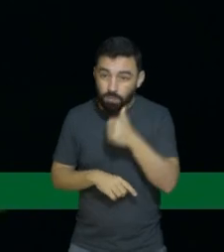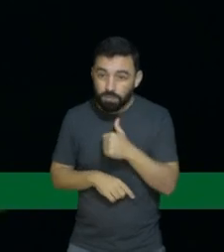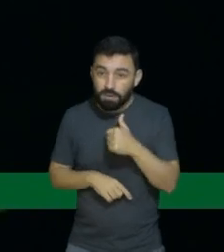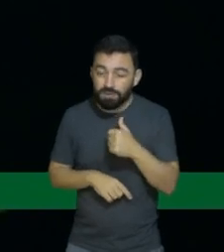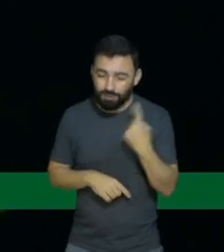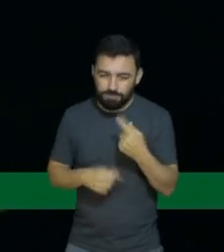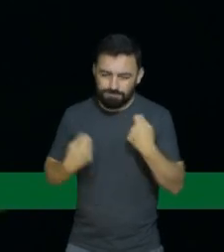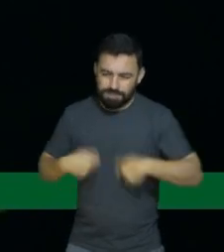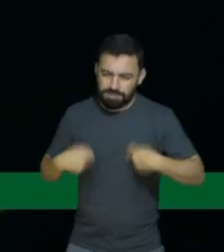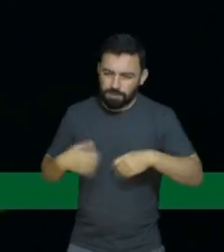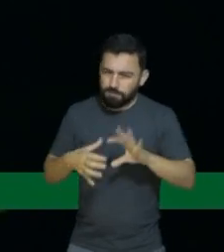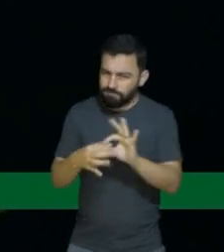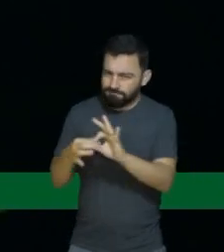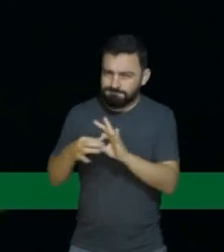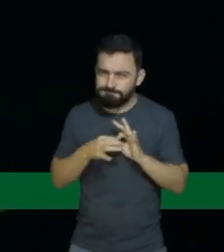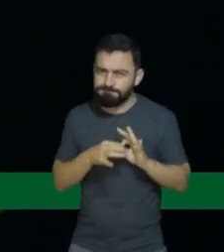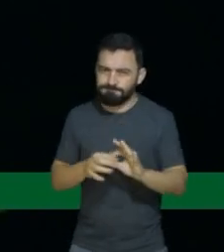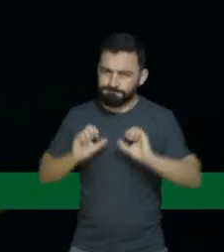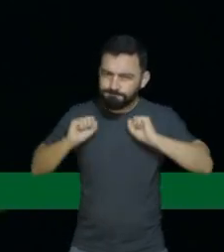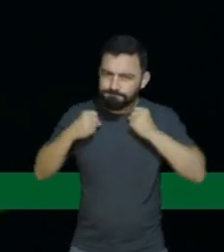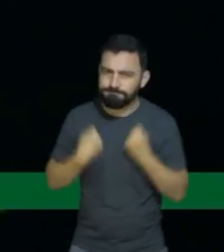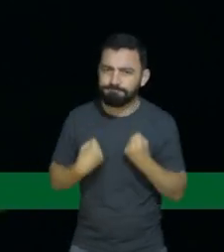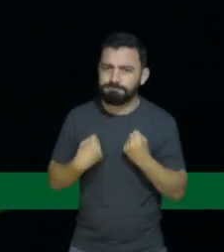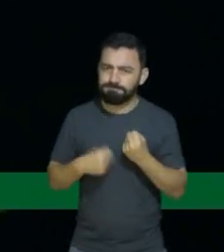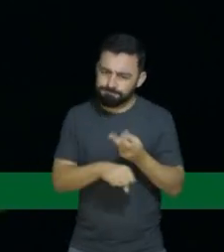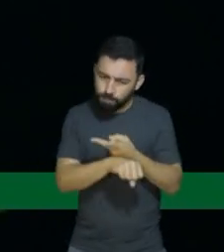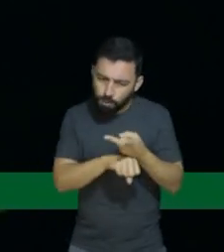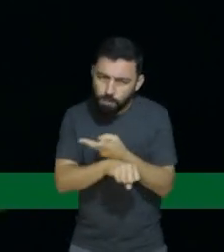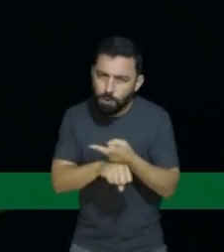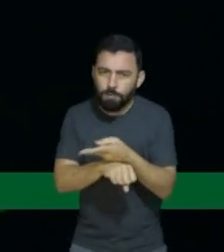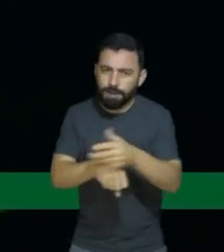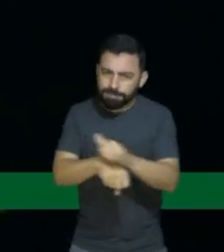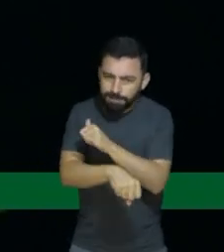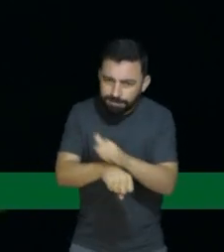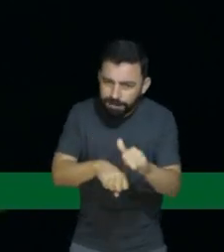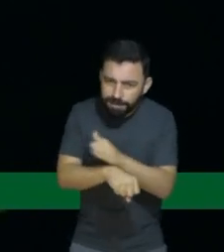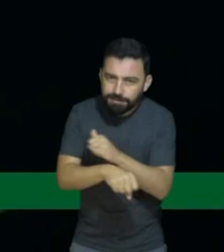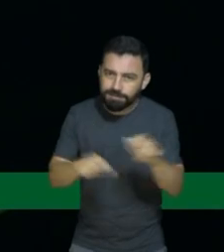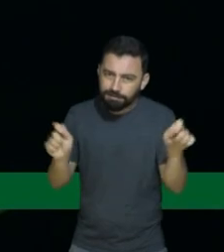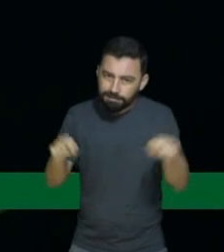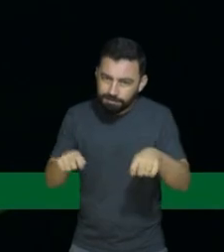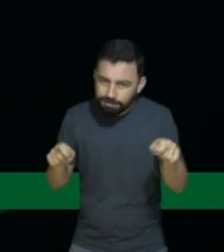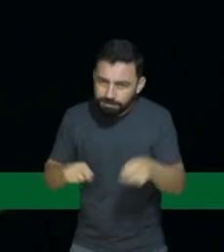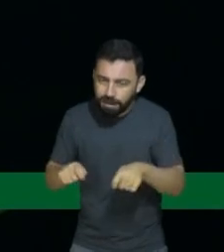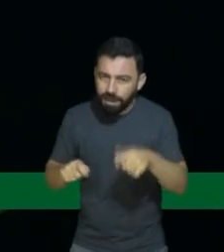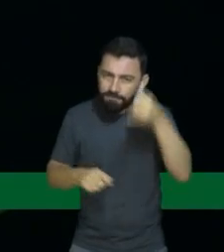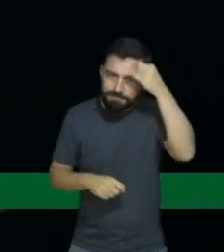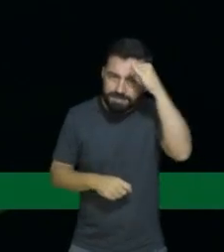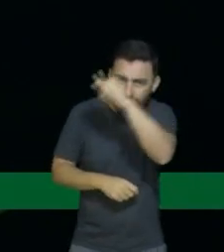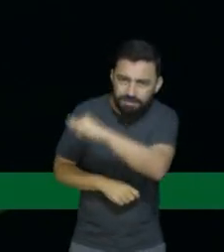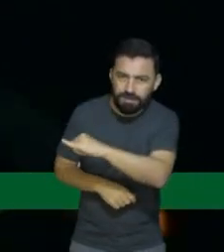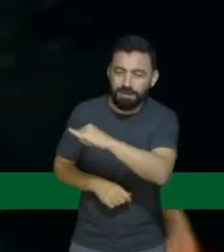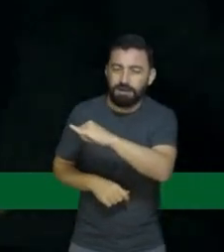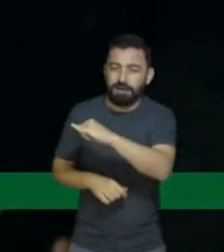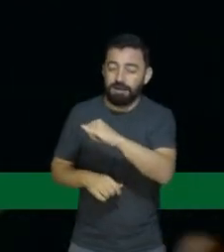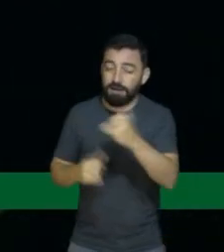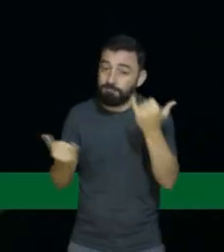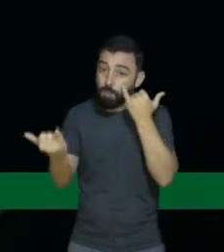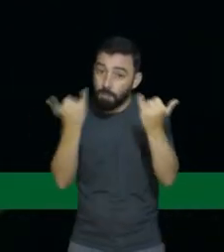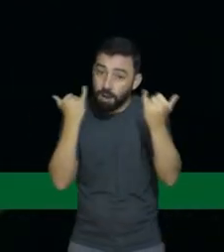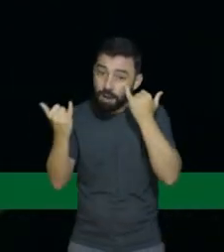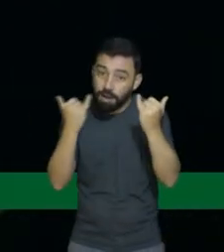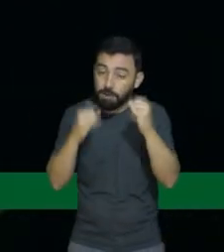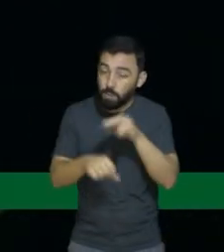unir nossos esforços e buscar estratégias que possam prevenir informar e